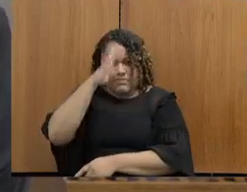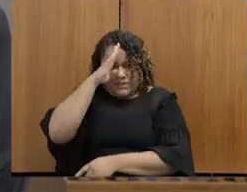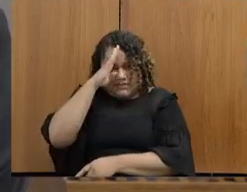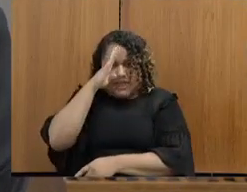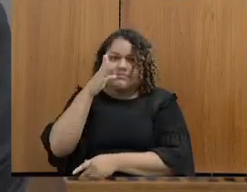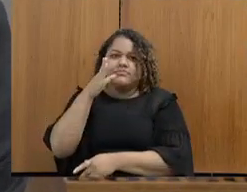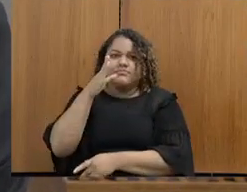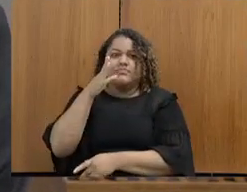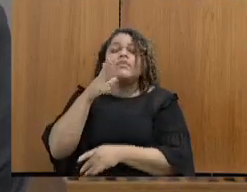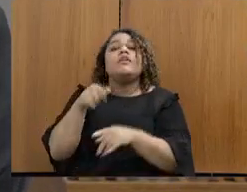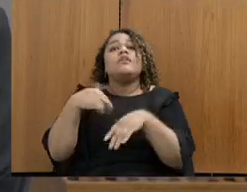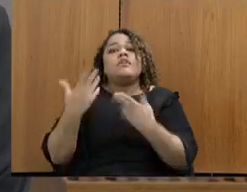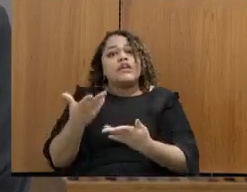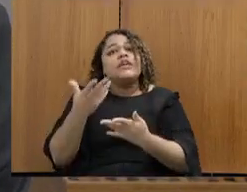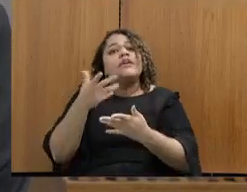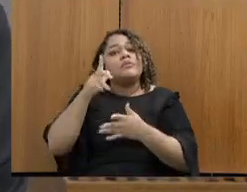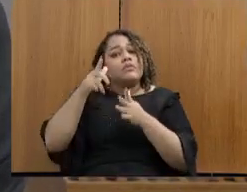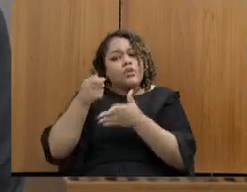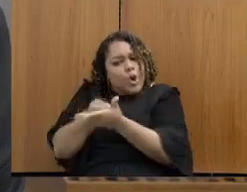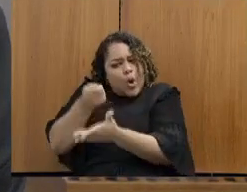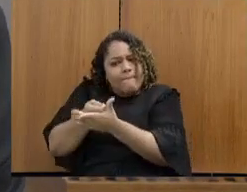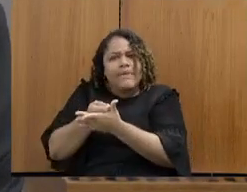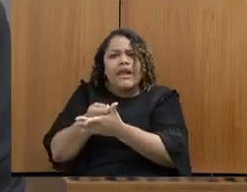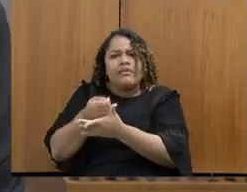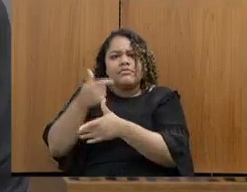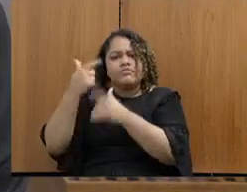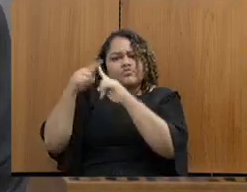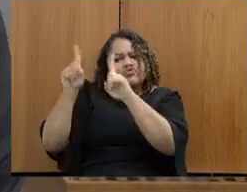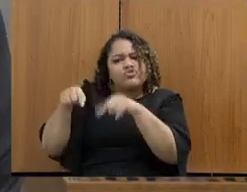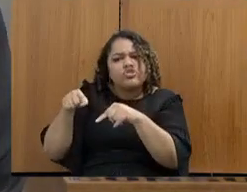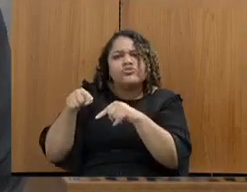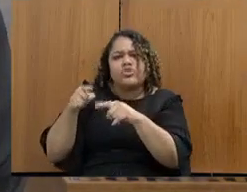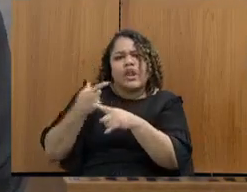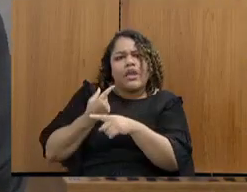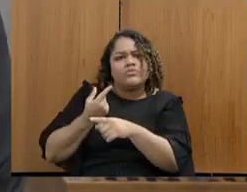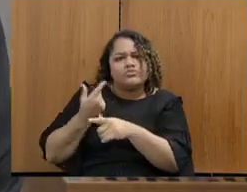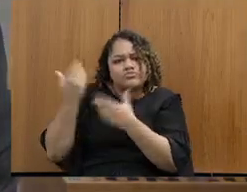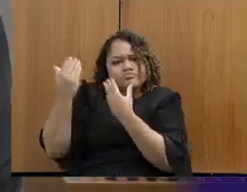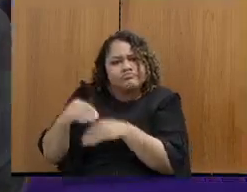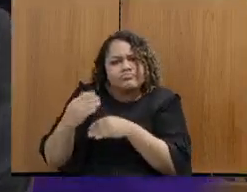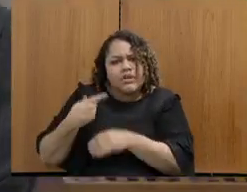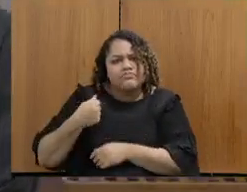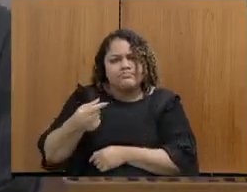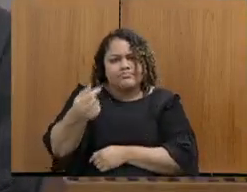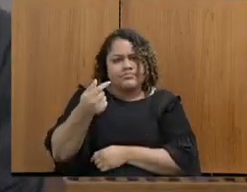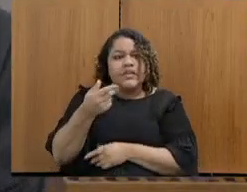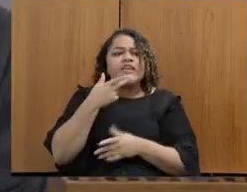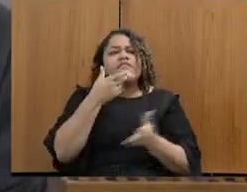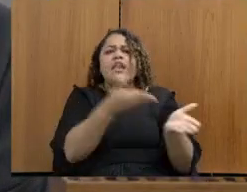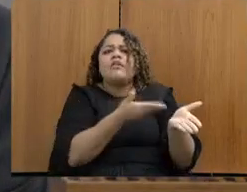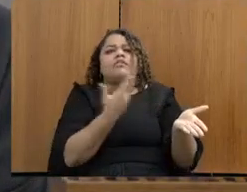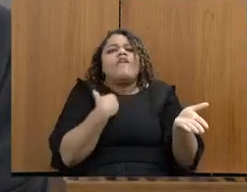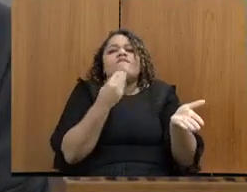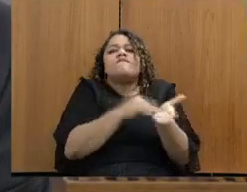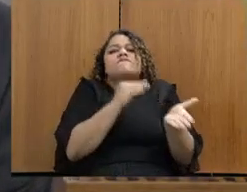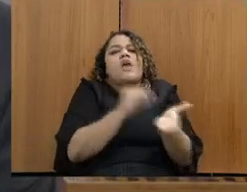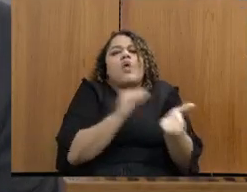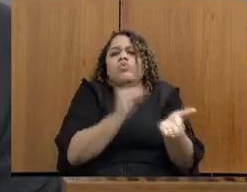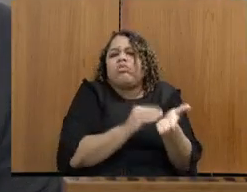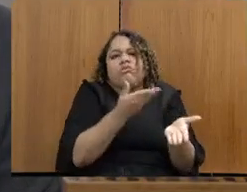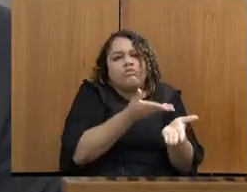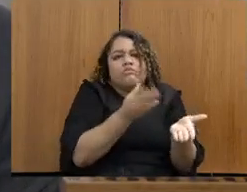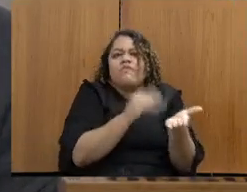e mostrar a realidade olha com esse efetivo nós não conseguimos é produzir